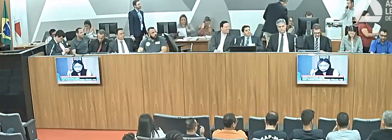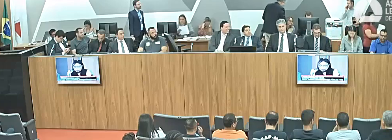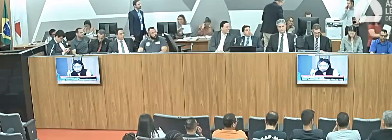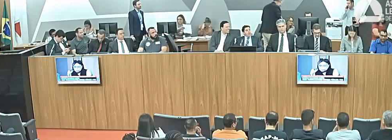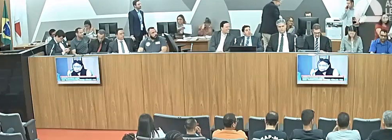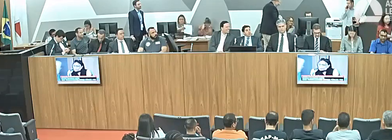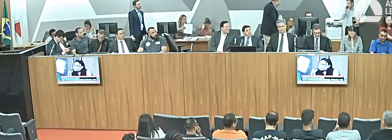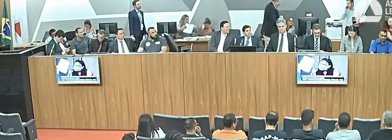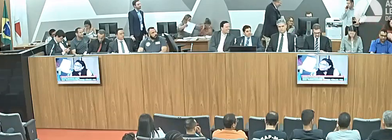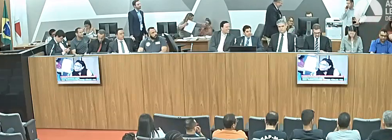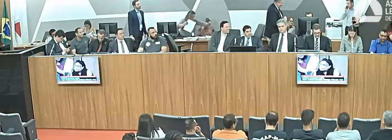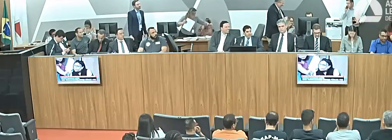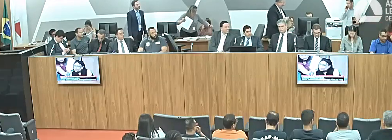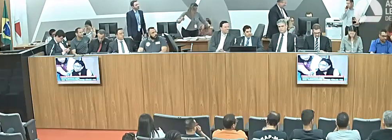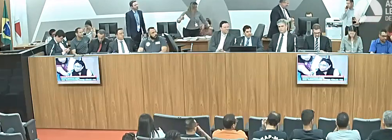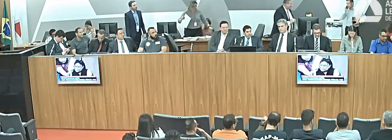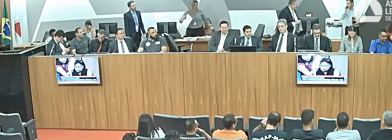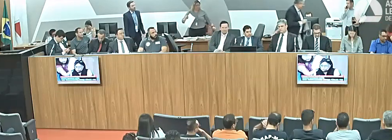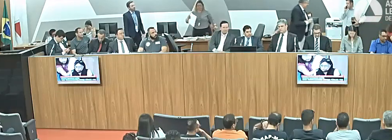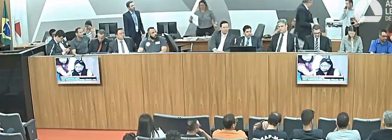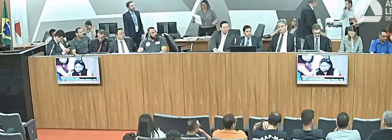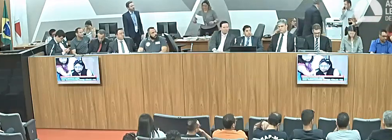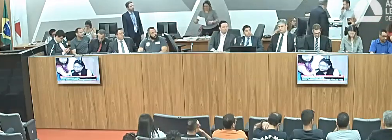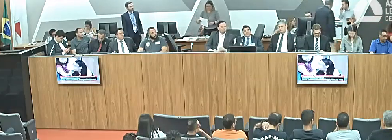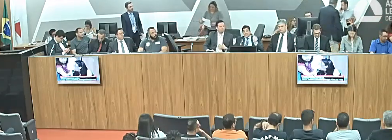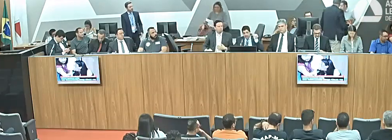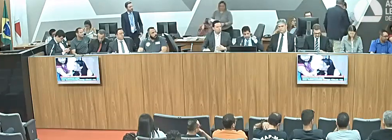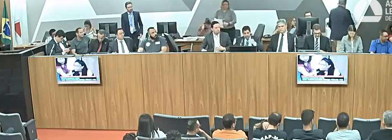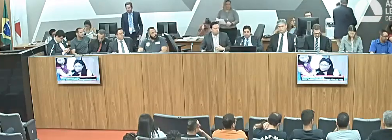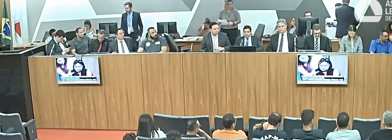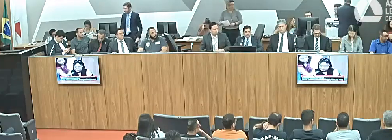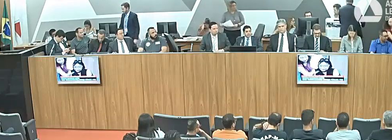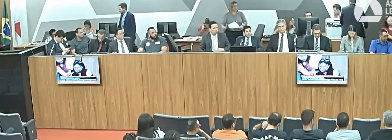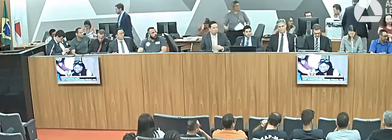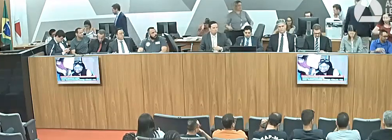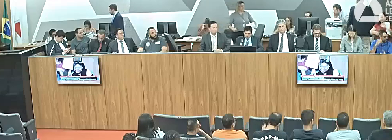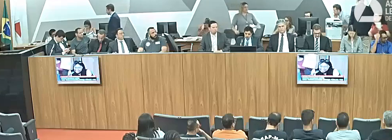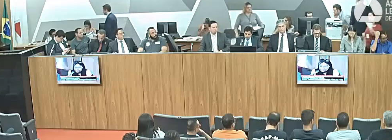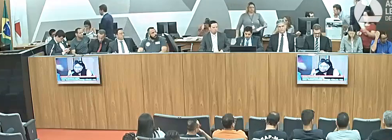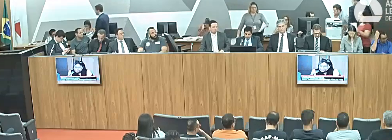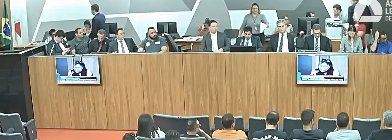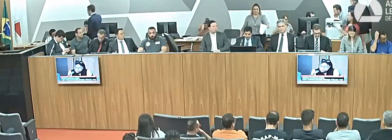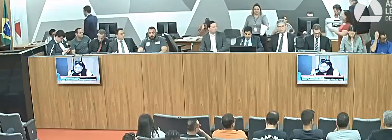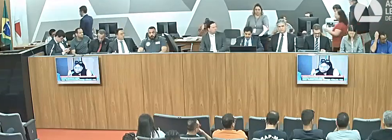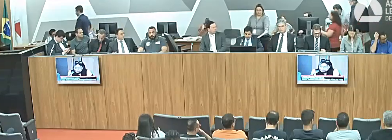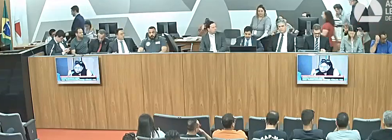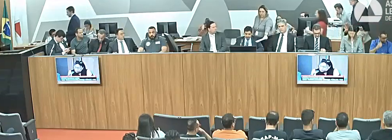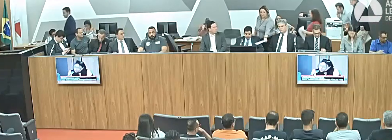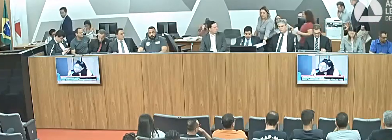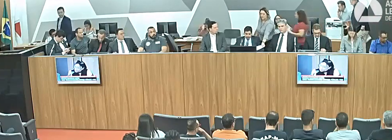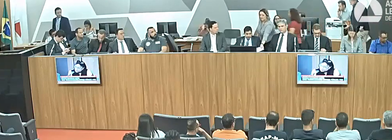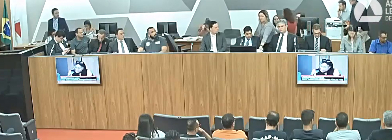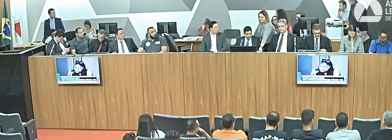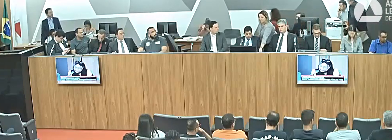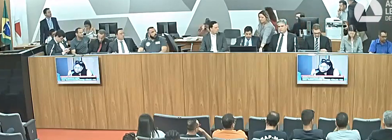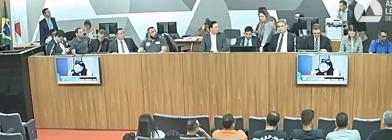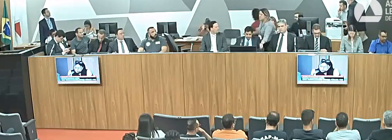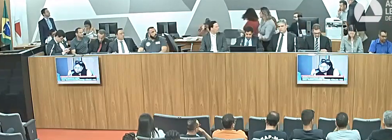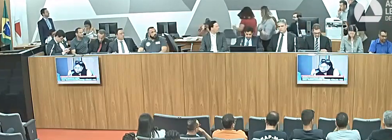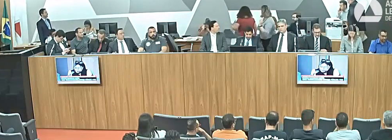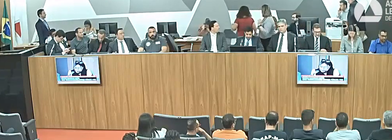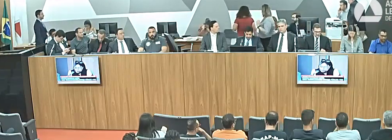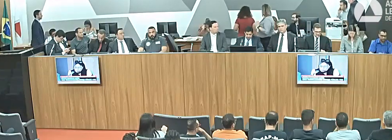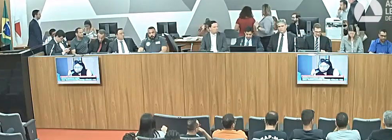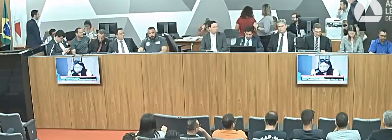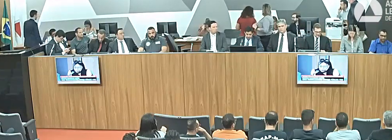a gente não pode esquecer que a finalidade é a finalidade do sistema prisional é a execução da